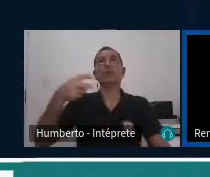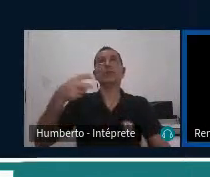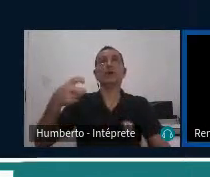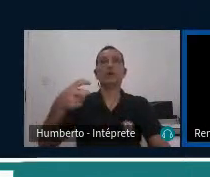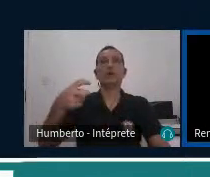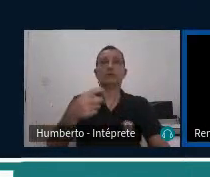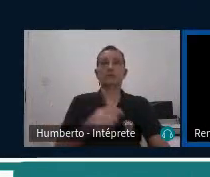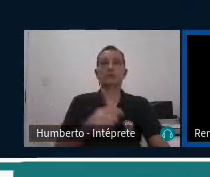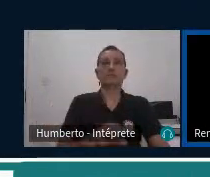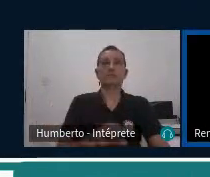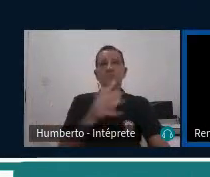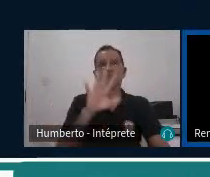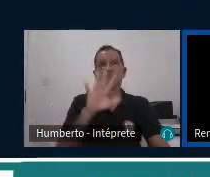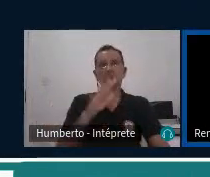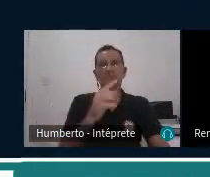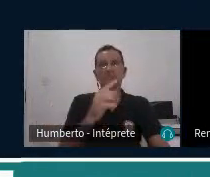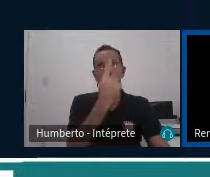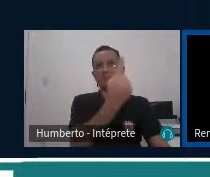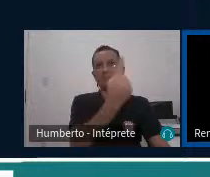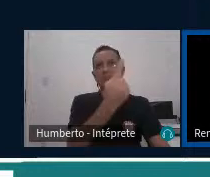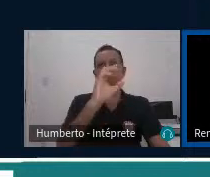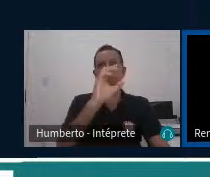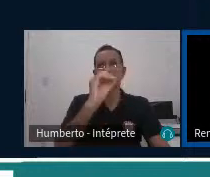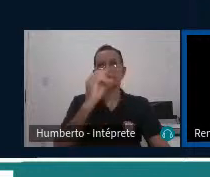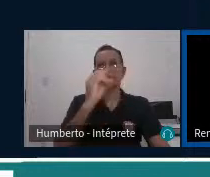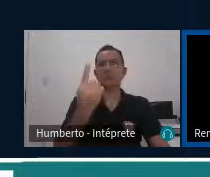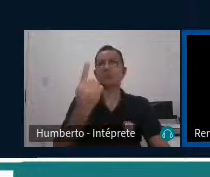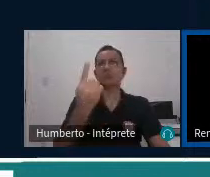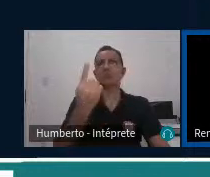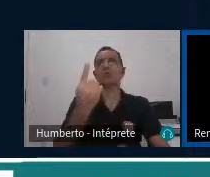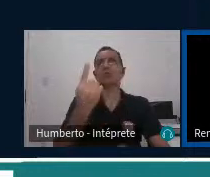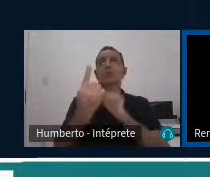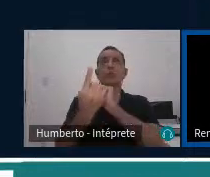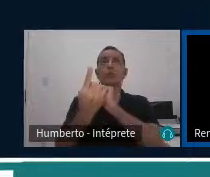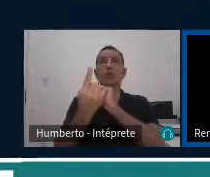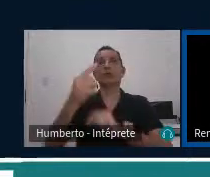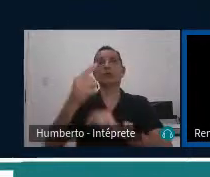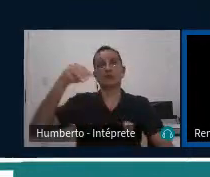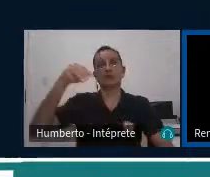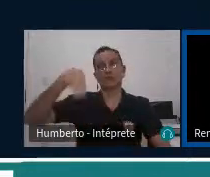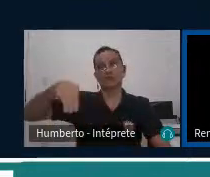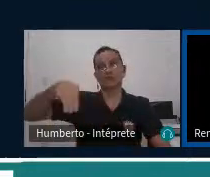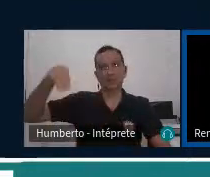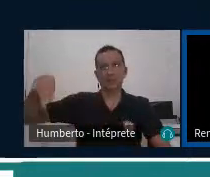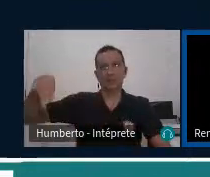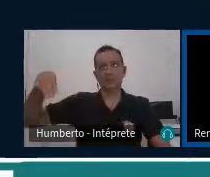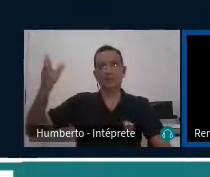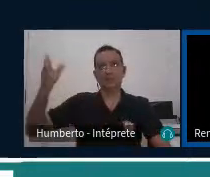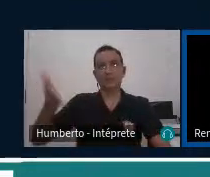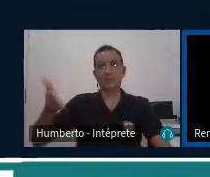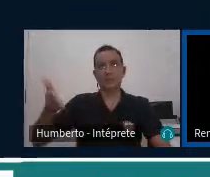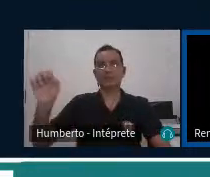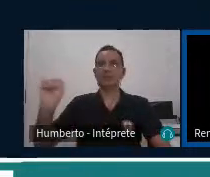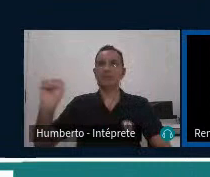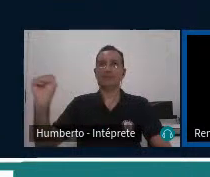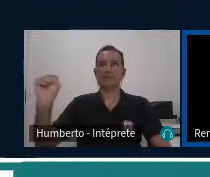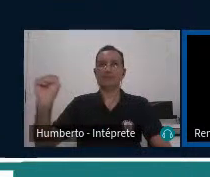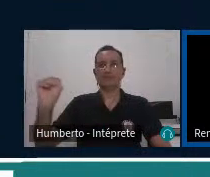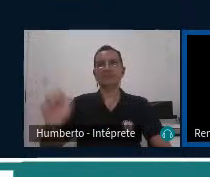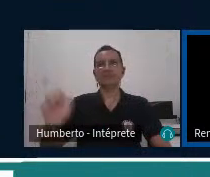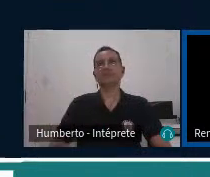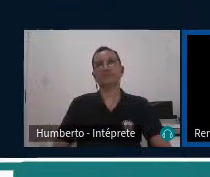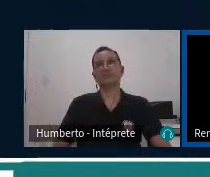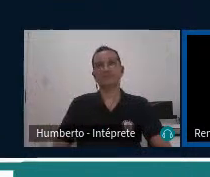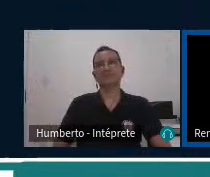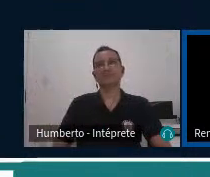aproximadamente 101. 101 o quê? Milímetros por segundo. Por quê? Porque eu fiz a rotação, todo esse